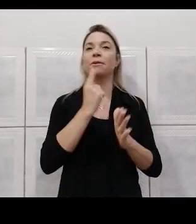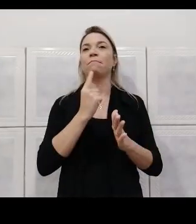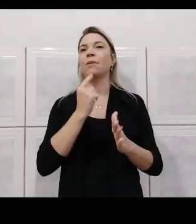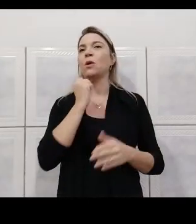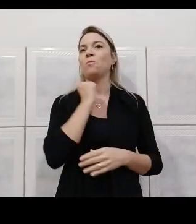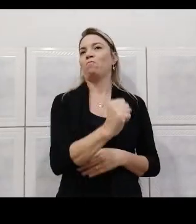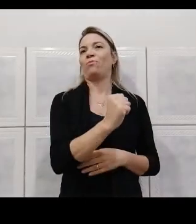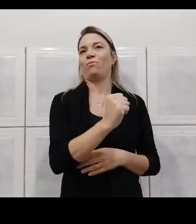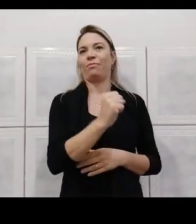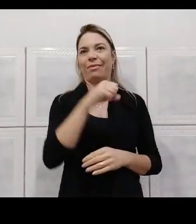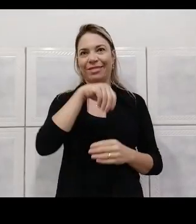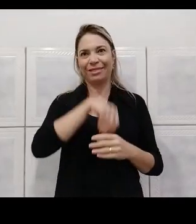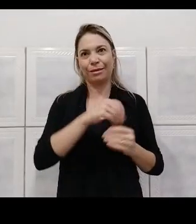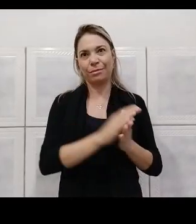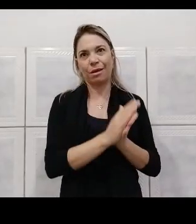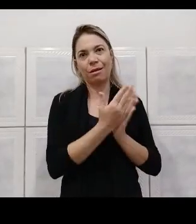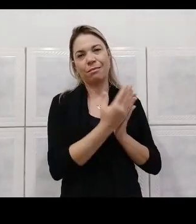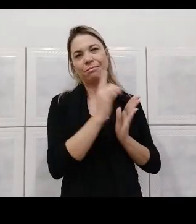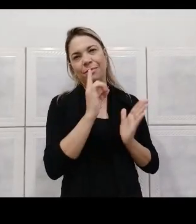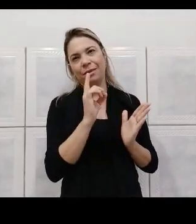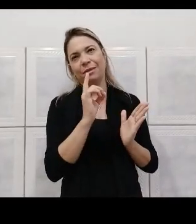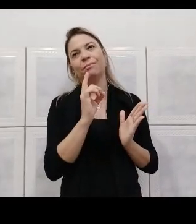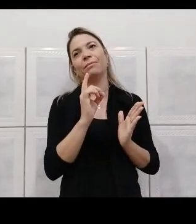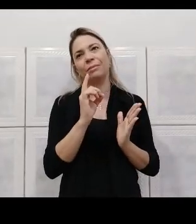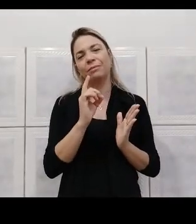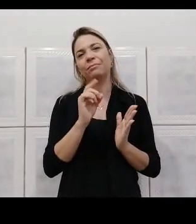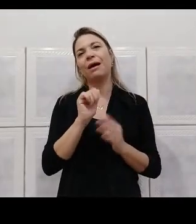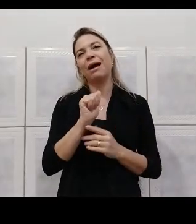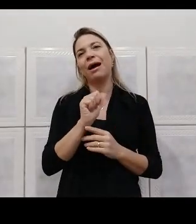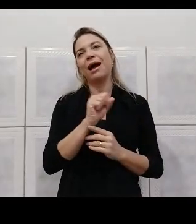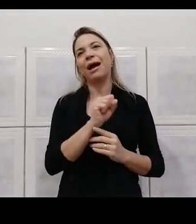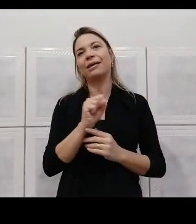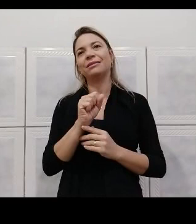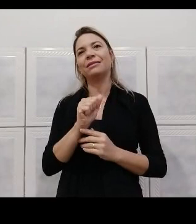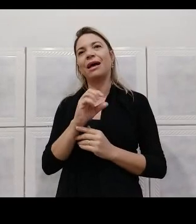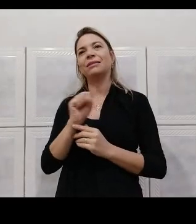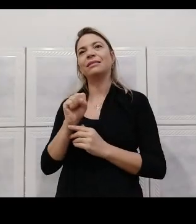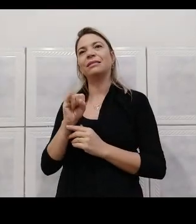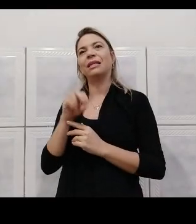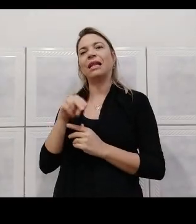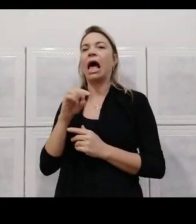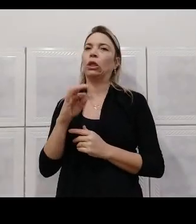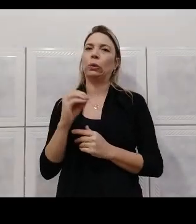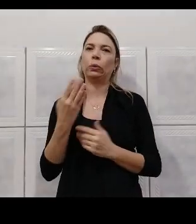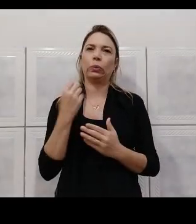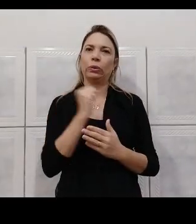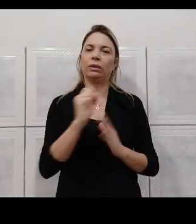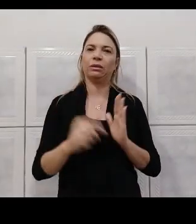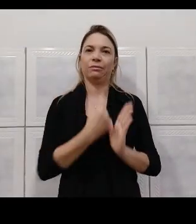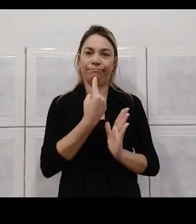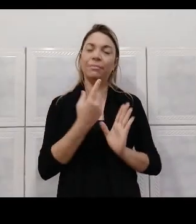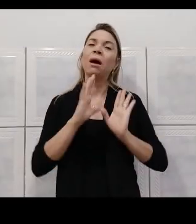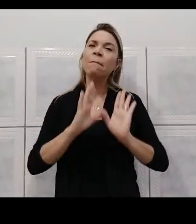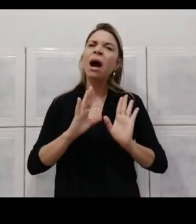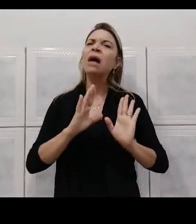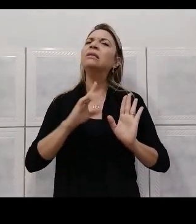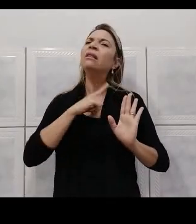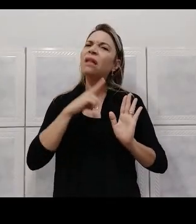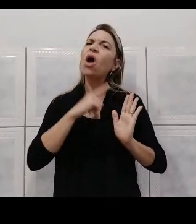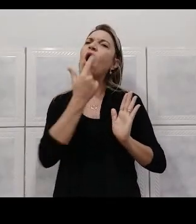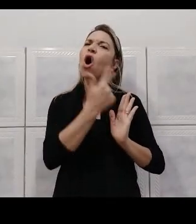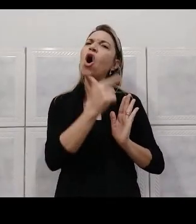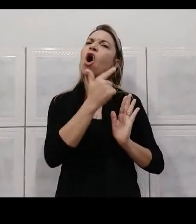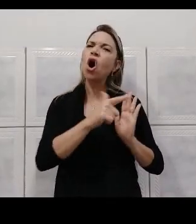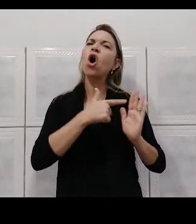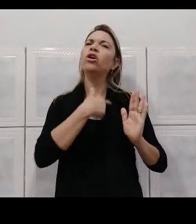Senhor trouxe sobre a vida de Caim por causa do pecado cometido. Mas há tantos outros pecados que ele e também Abel